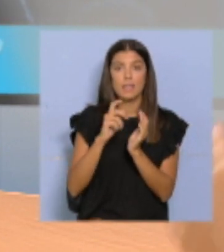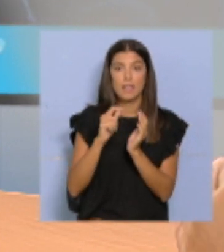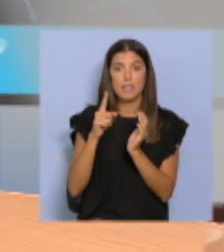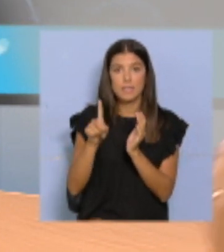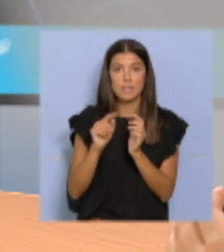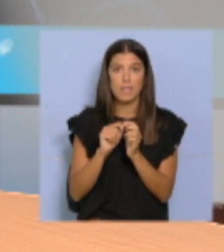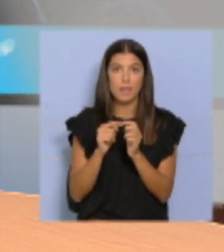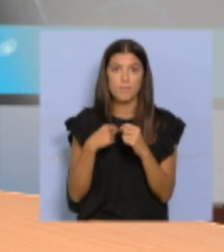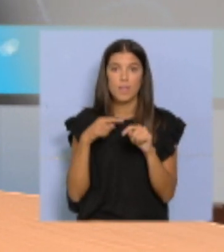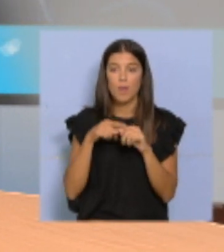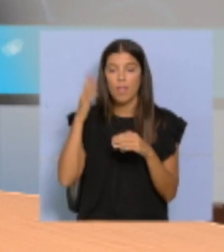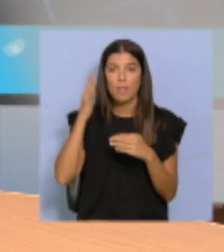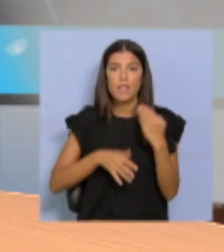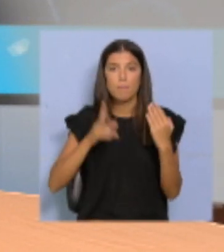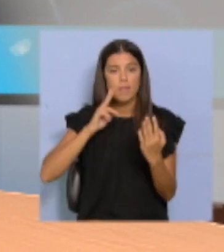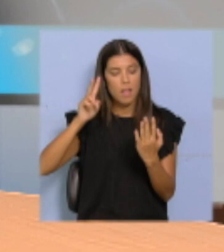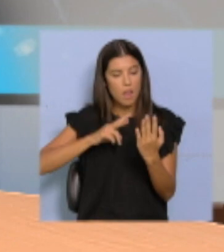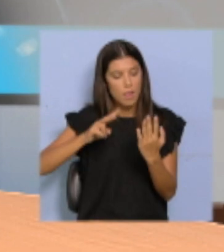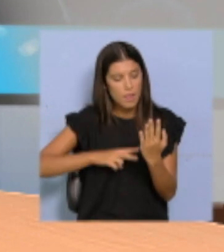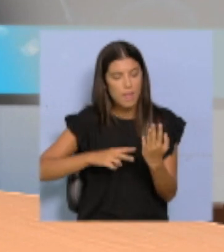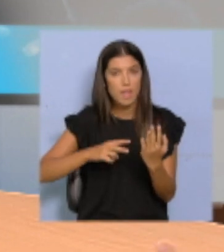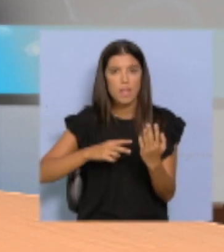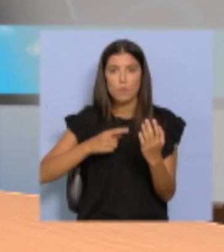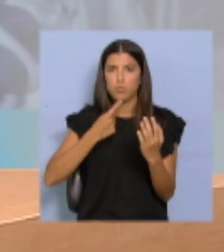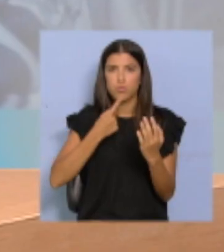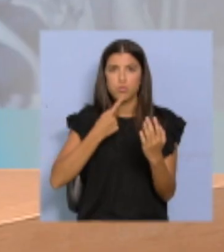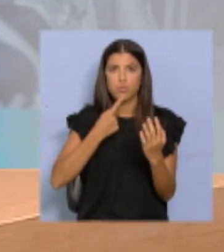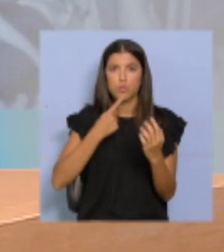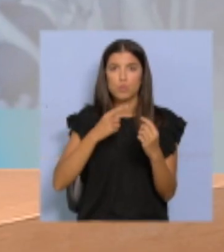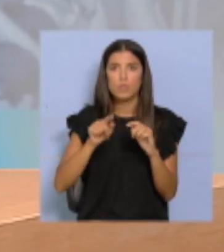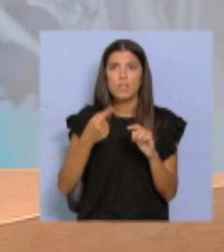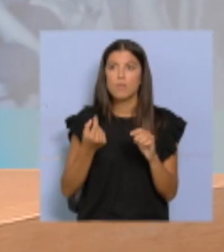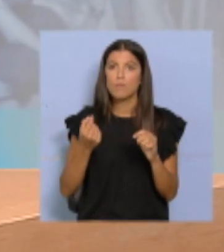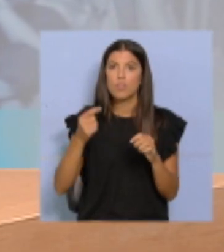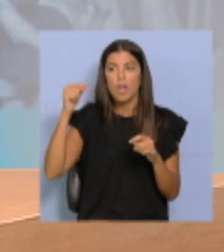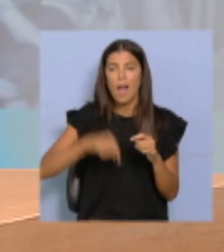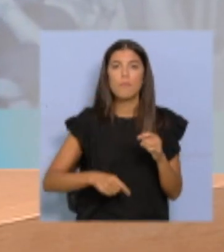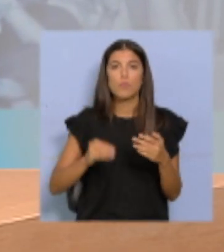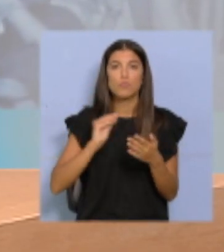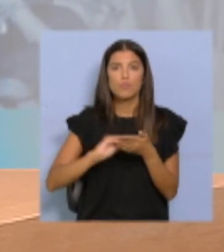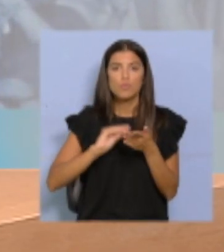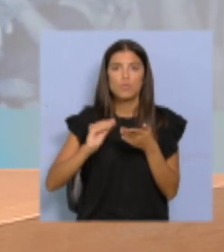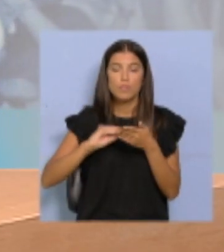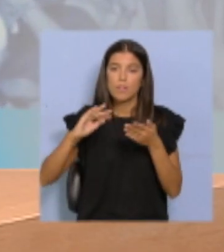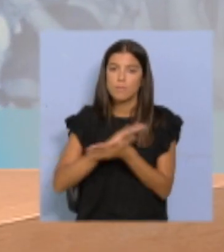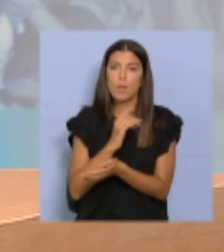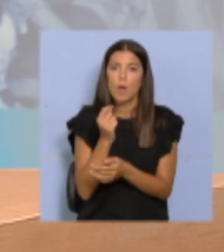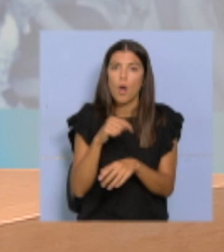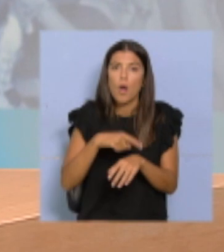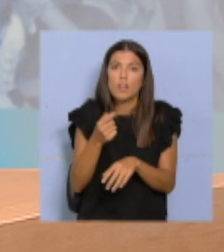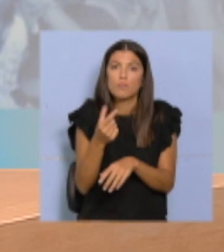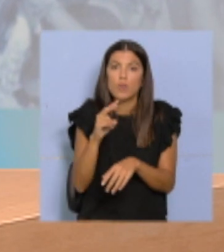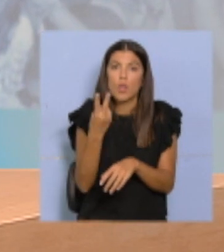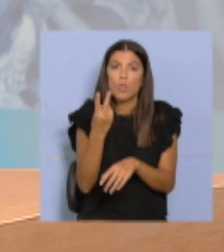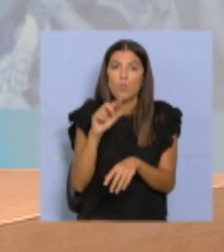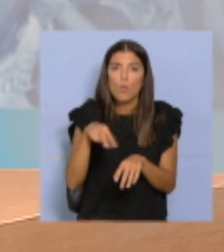de repente tinha que ler um dossiê enorme e tinha que ter uma notícia escrita, passada rapidamente em poucas horas, e em 2 horas